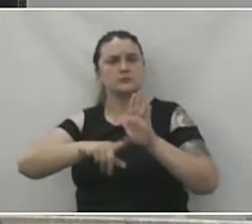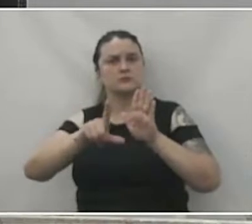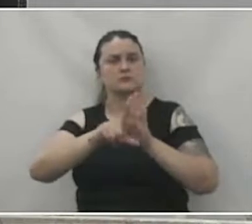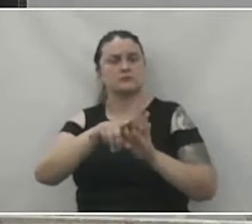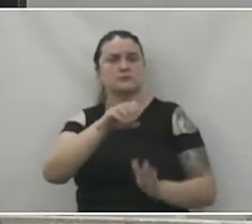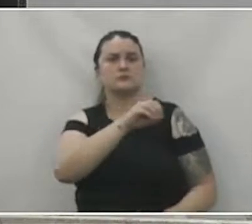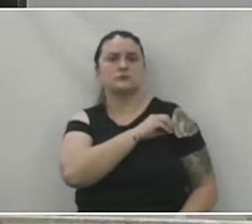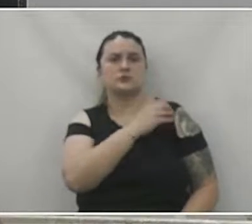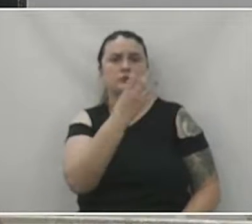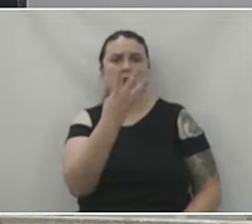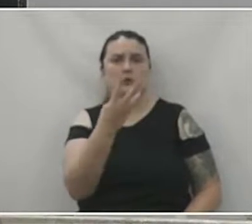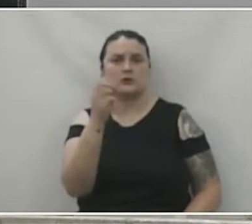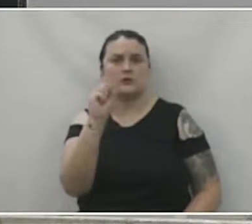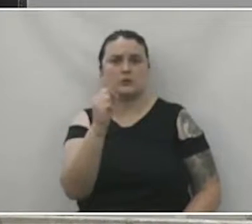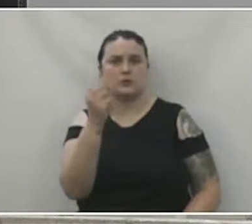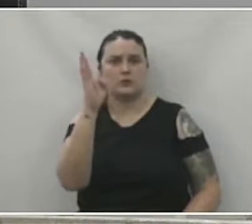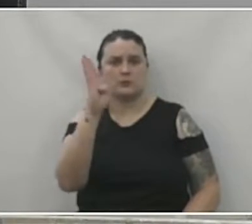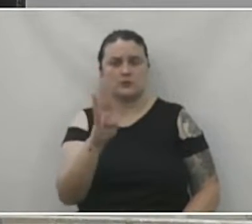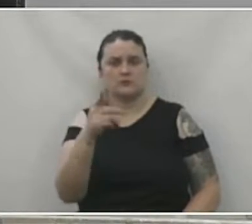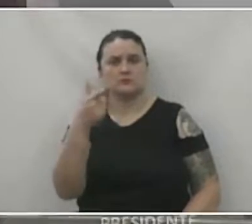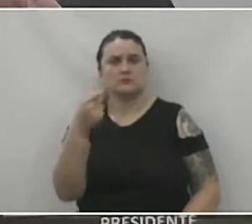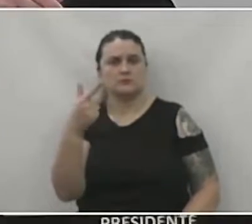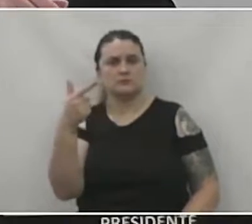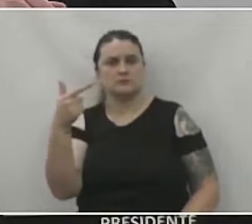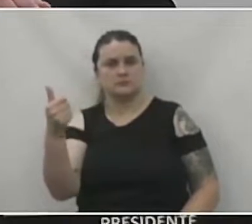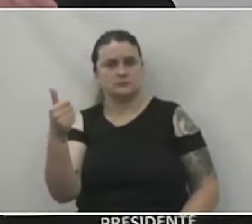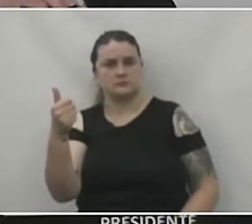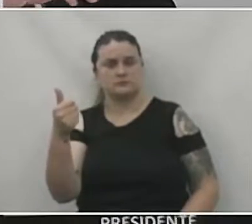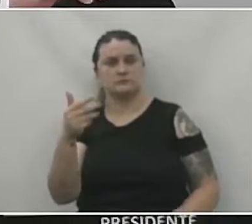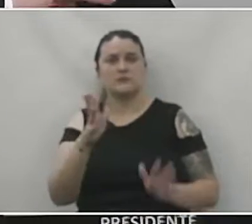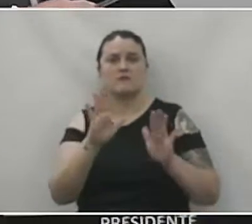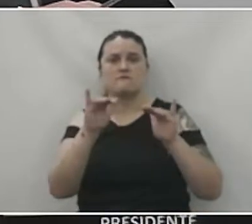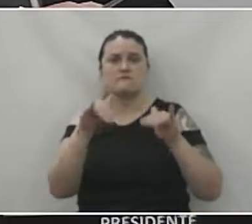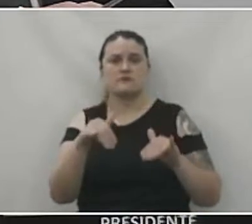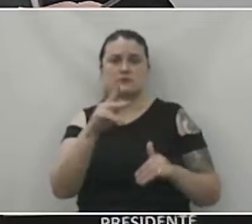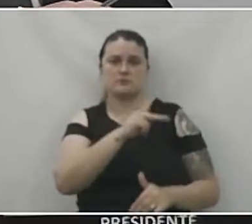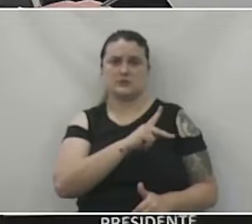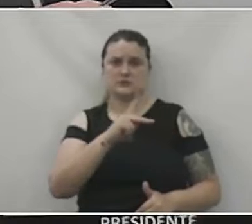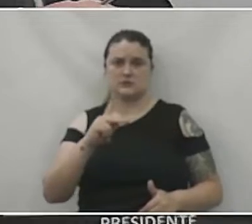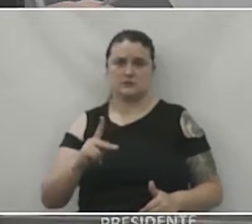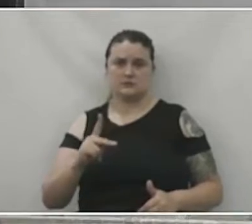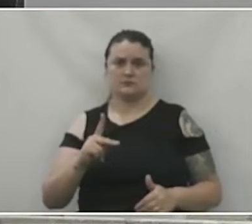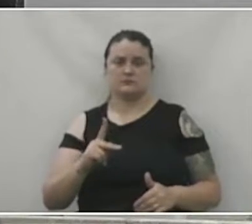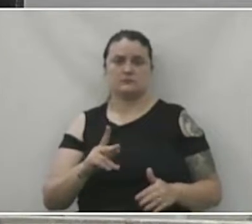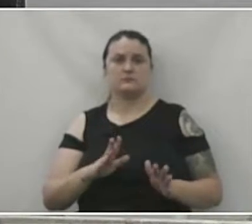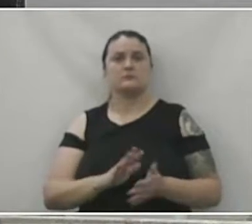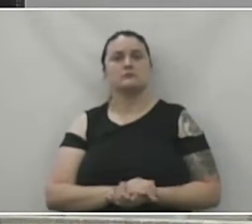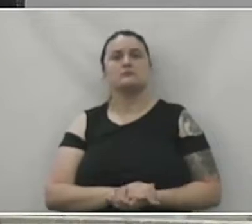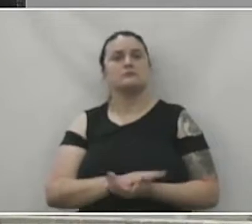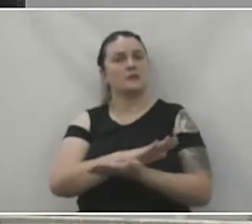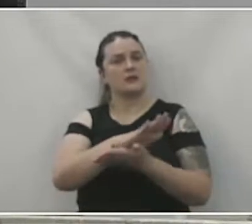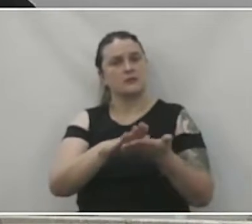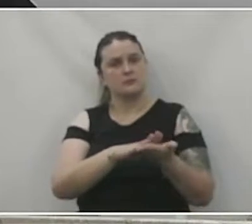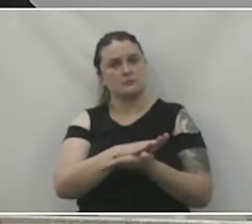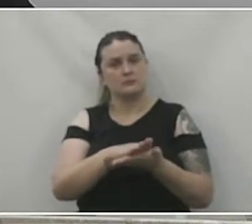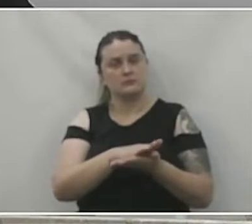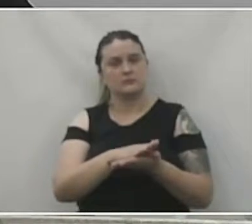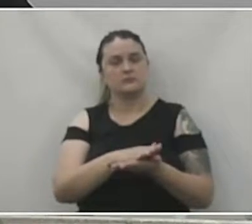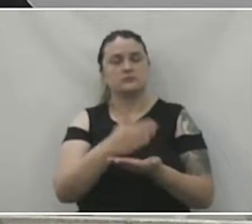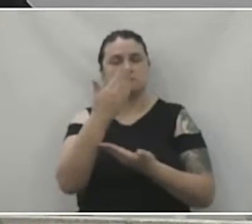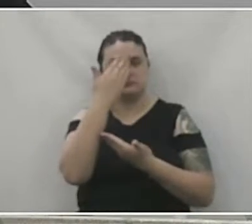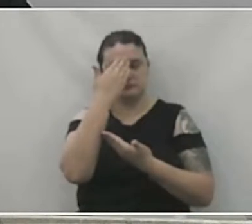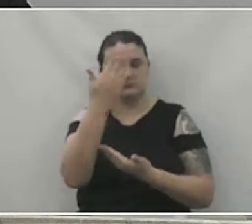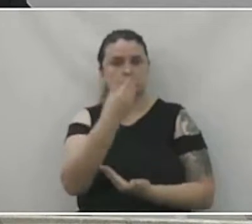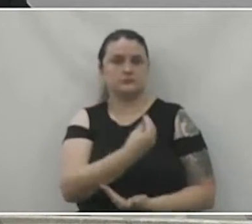ordinária número 48 de 2021. Fim da ordem do dia, senhor presidente. Nada mais havendo,